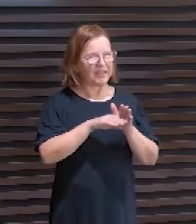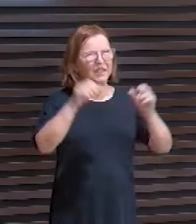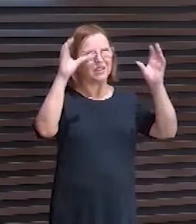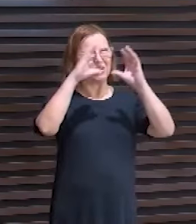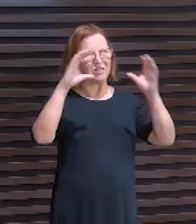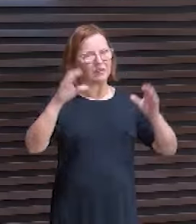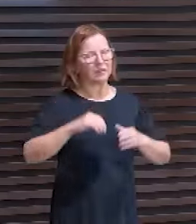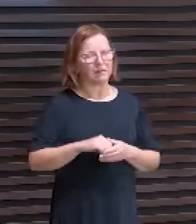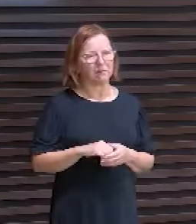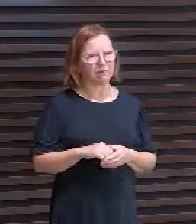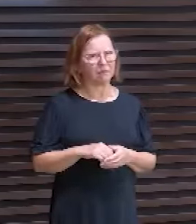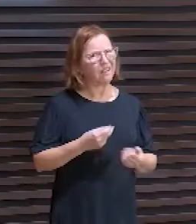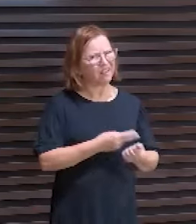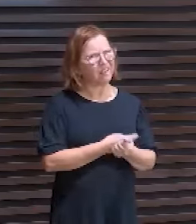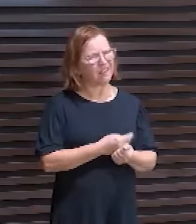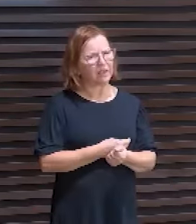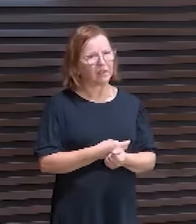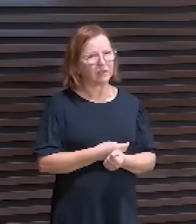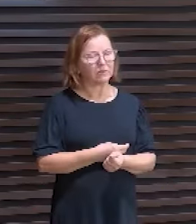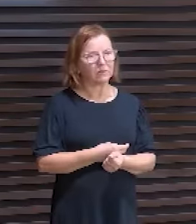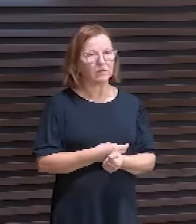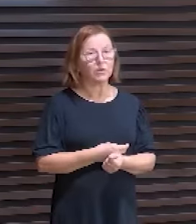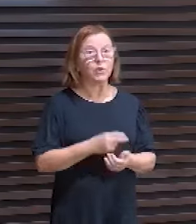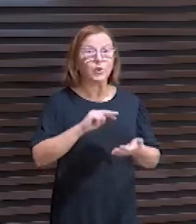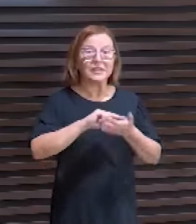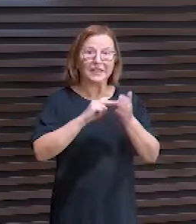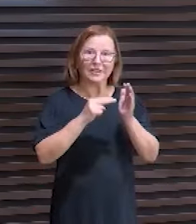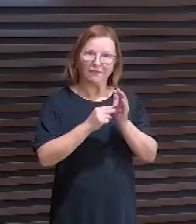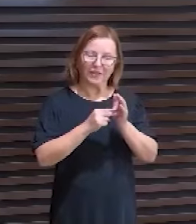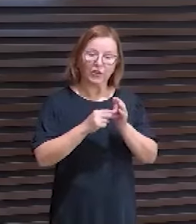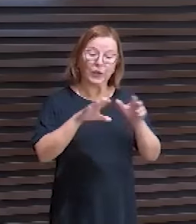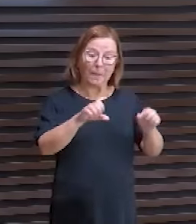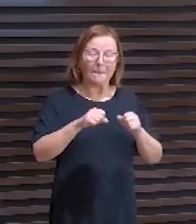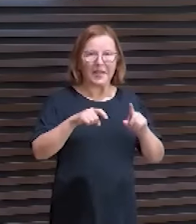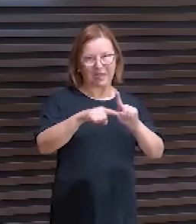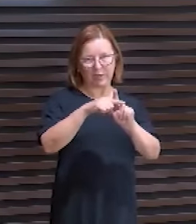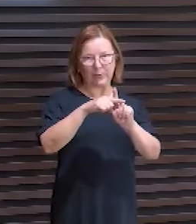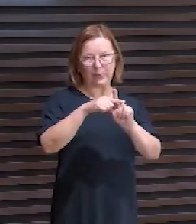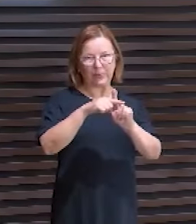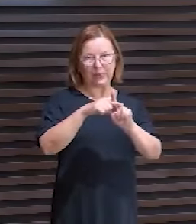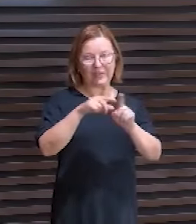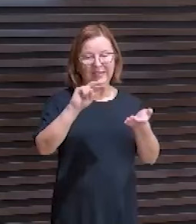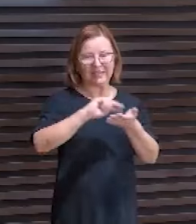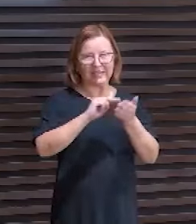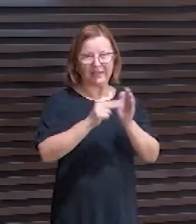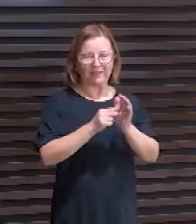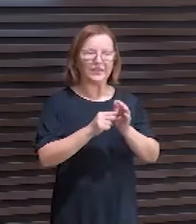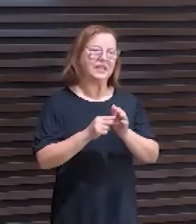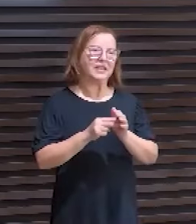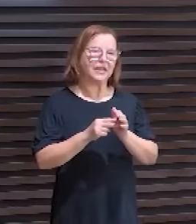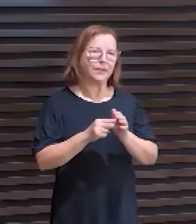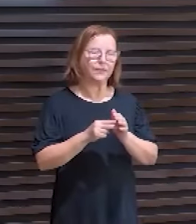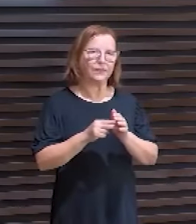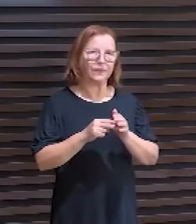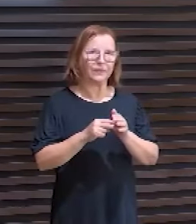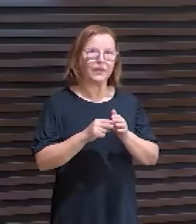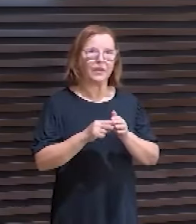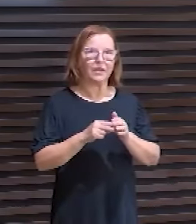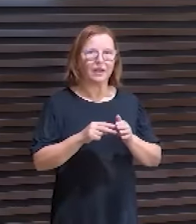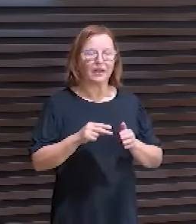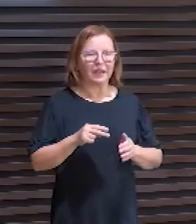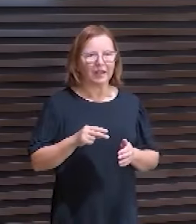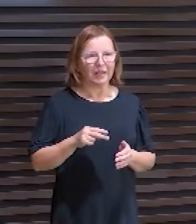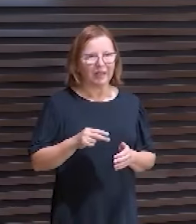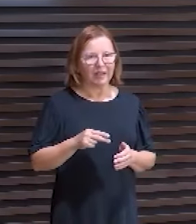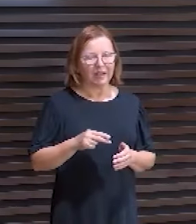pegar sua cruz é justamente pegar o seu ego e colocar na cruz não mais